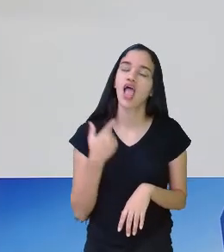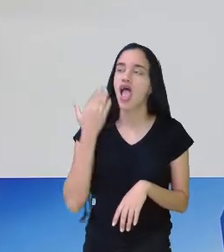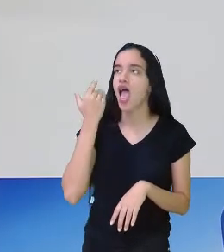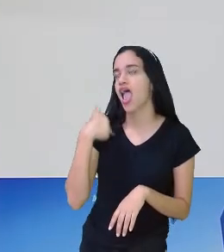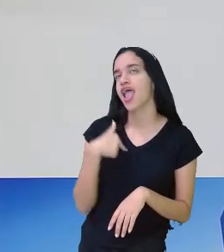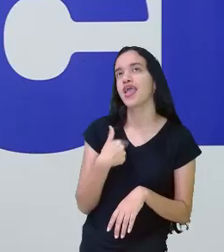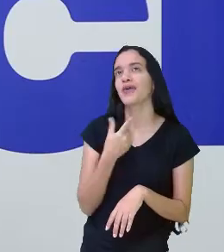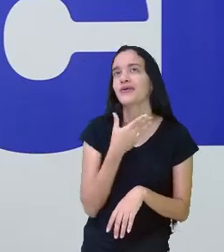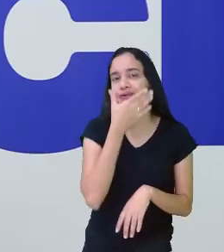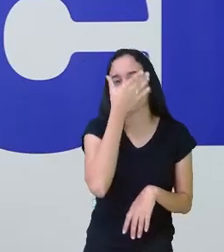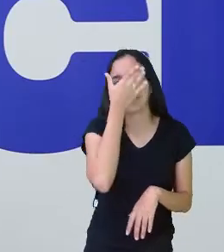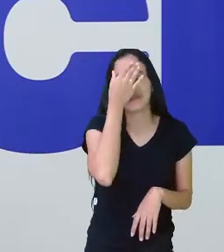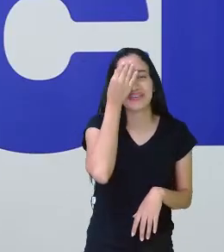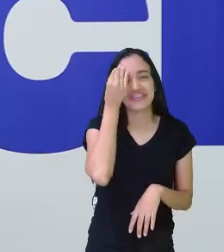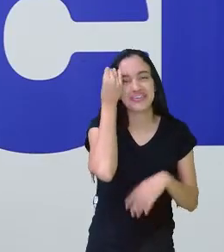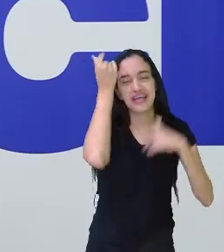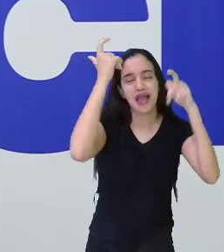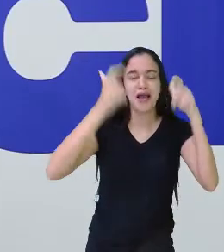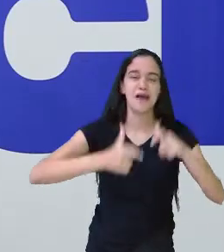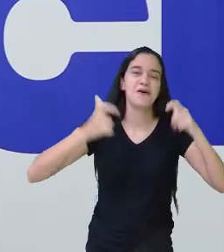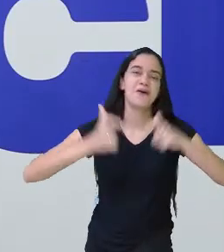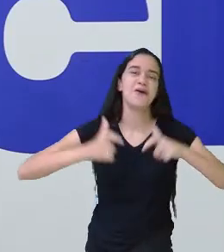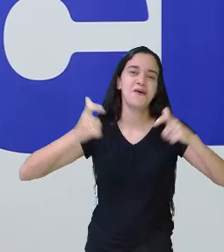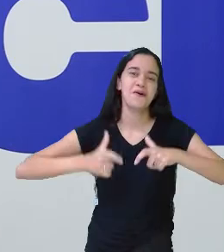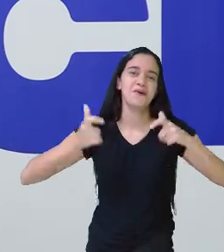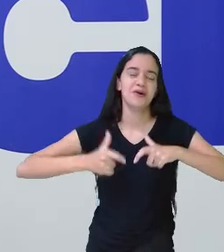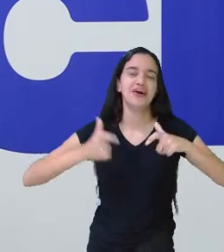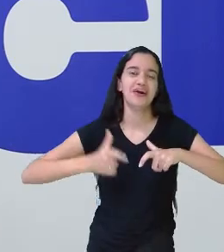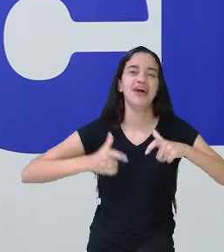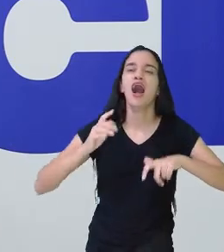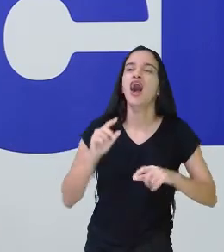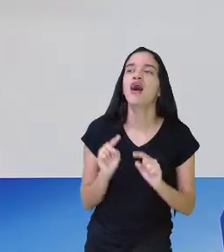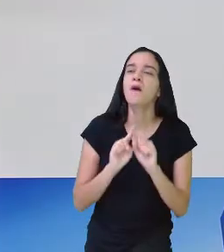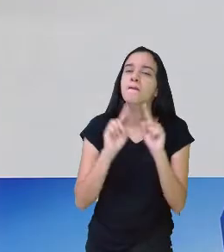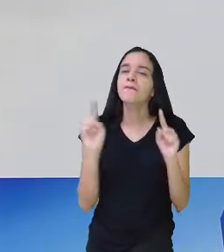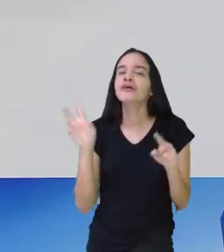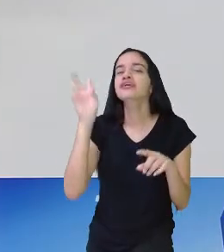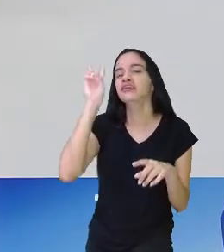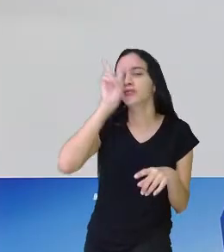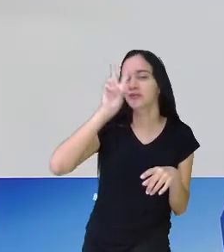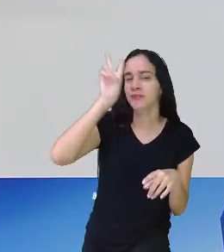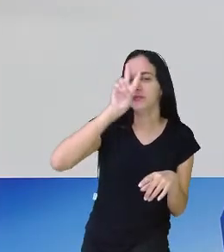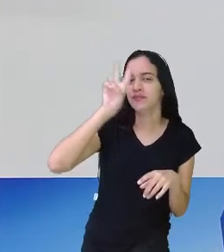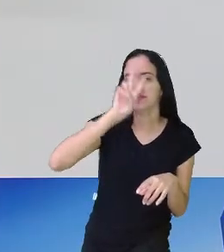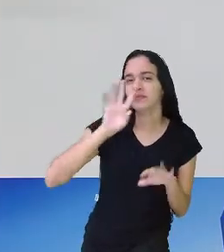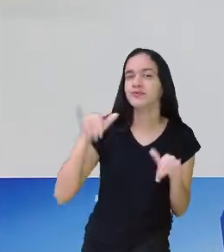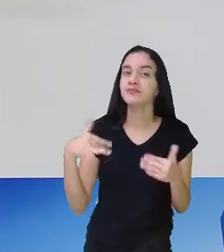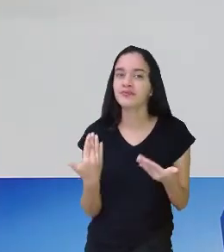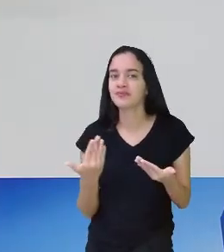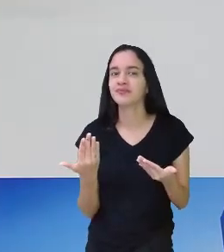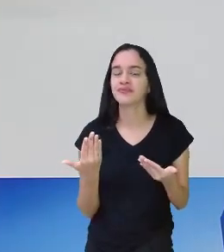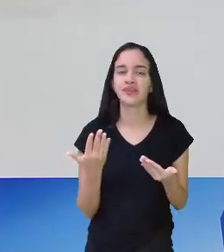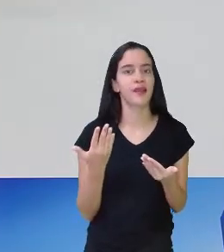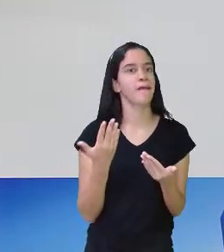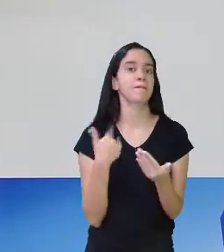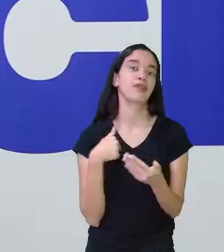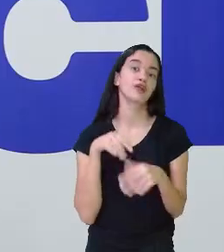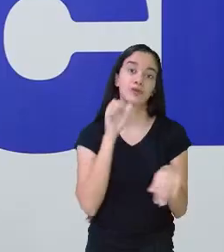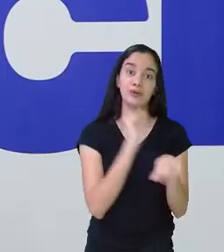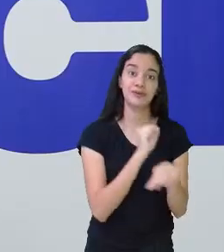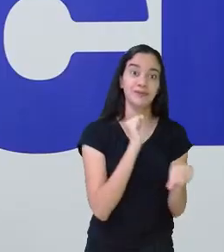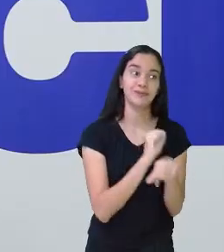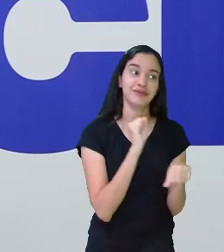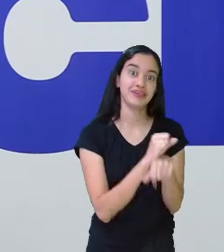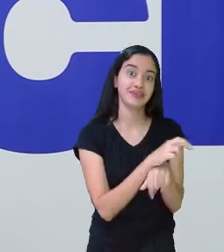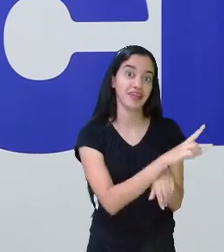Eu já esqueci onde estão. Ainda eu me lembro. Mas será que eles lembram? Não sei, estou esperando aqui